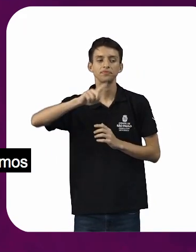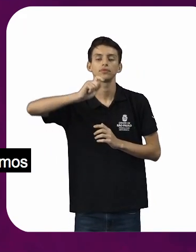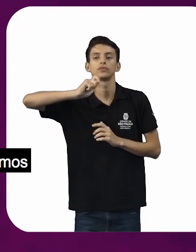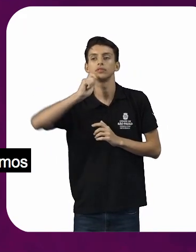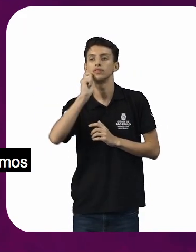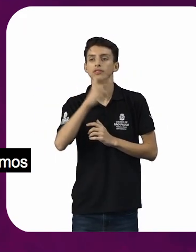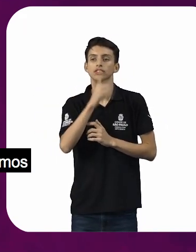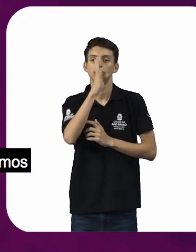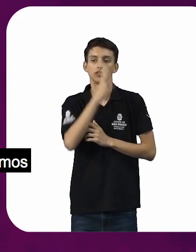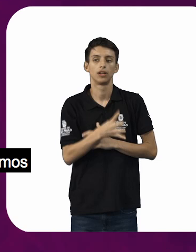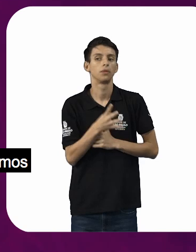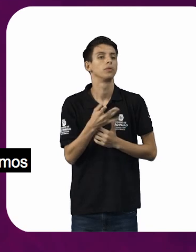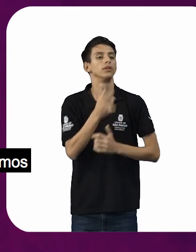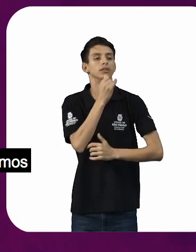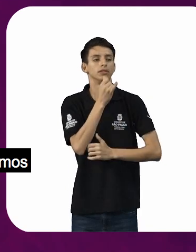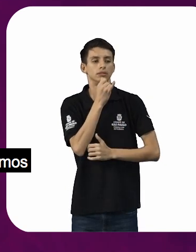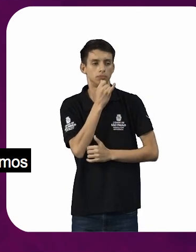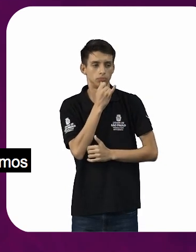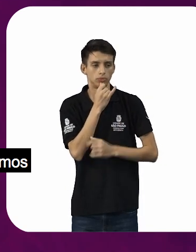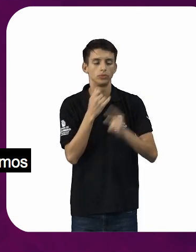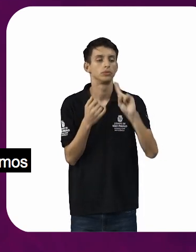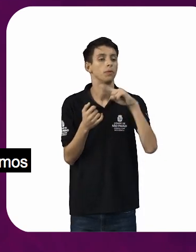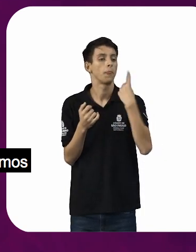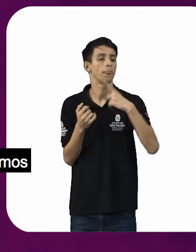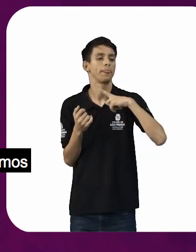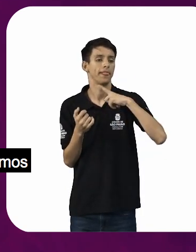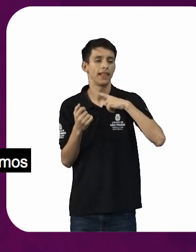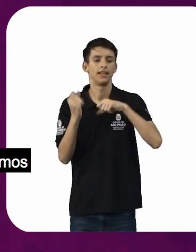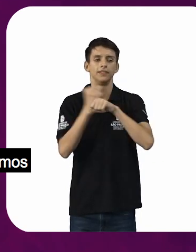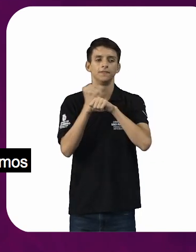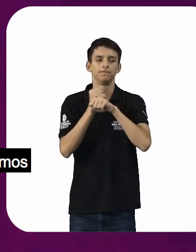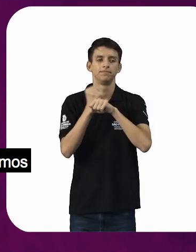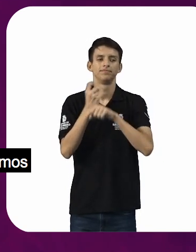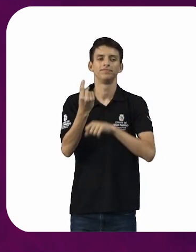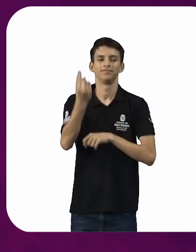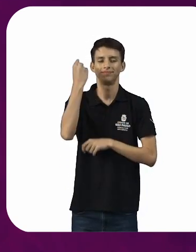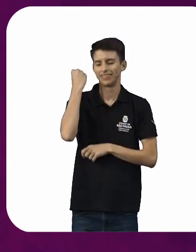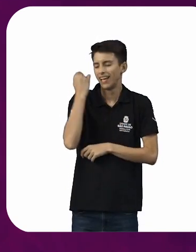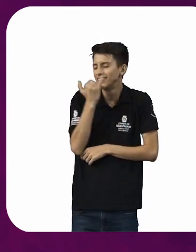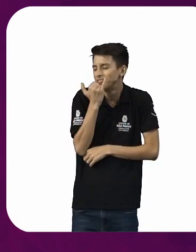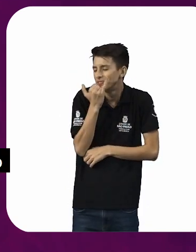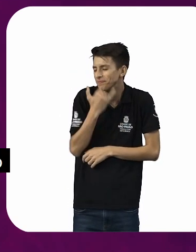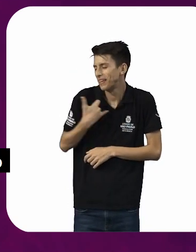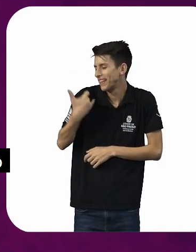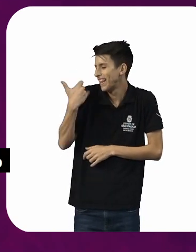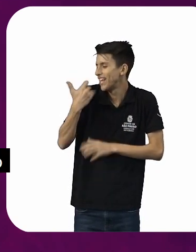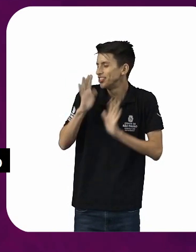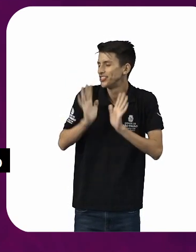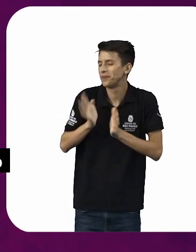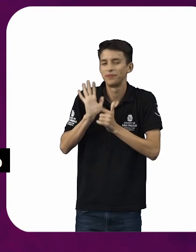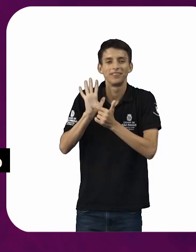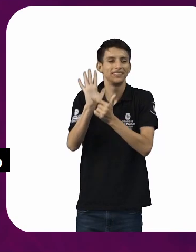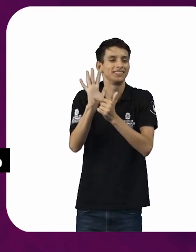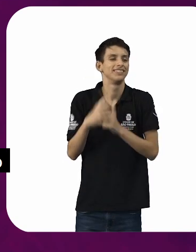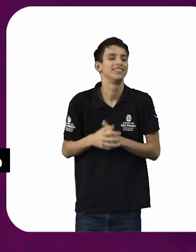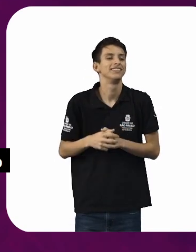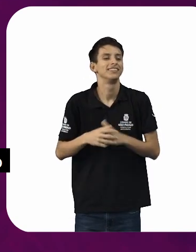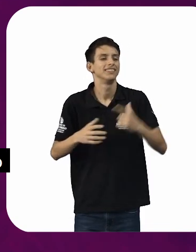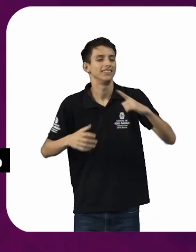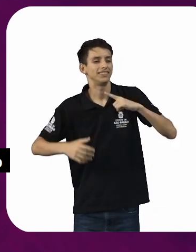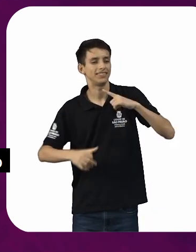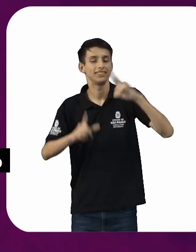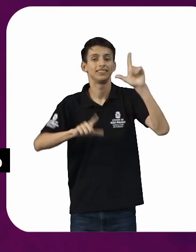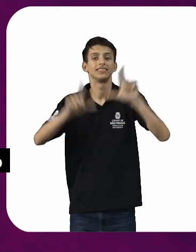Por exemplo, um racismo recreativo. Nós tínhamos, alguns anos atrás, já estou revelando a minha idade, nós tínhamos o programa